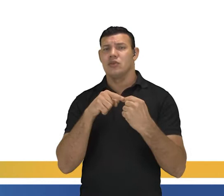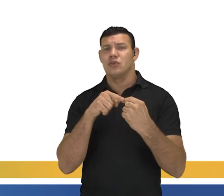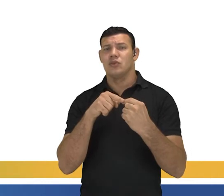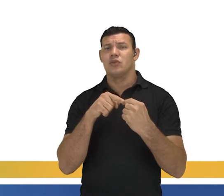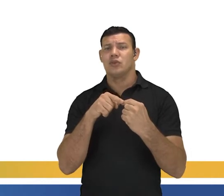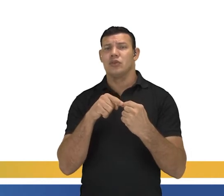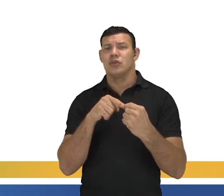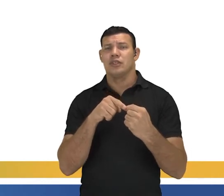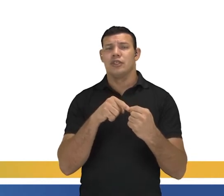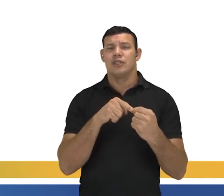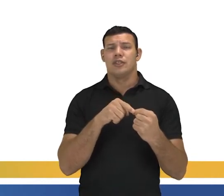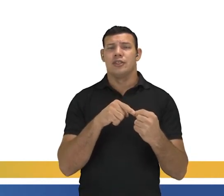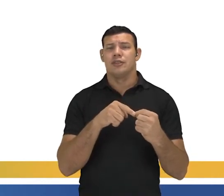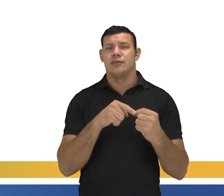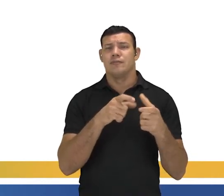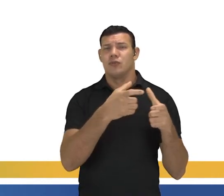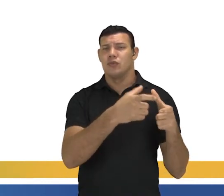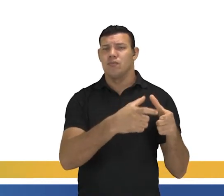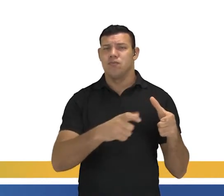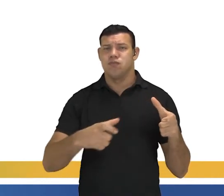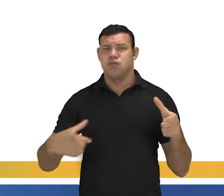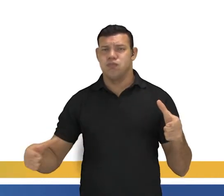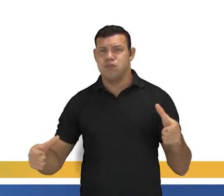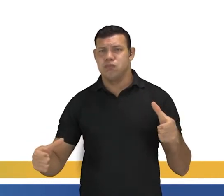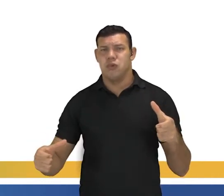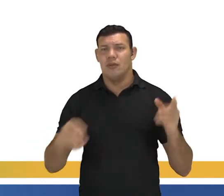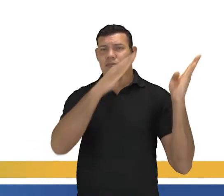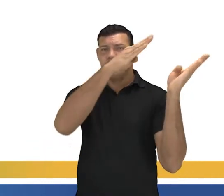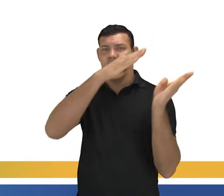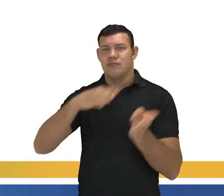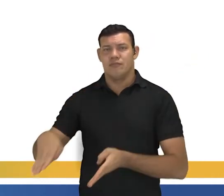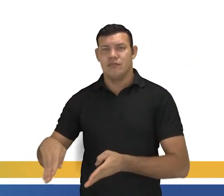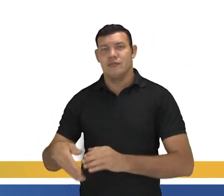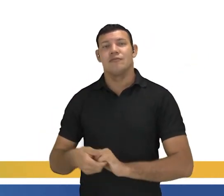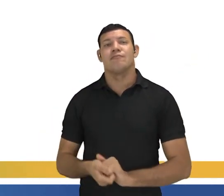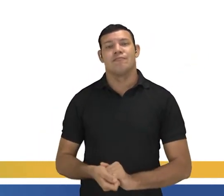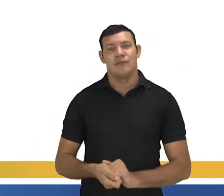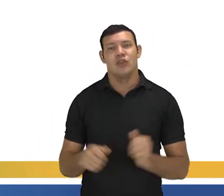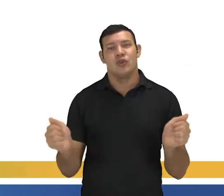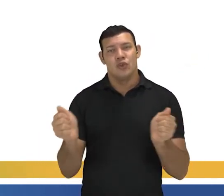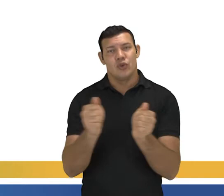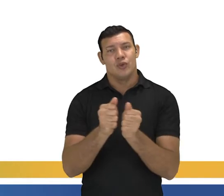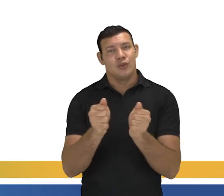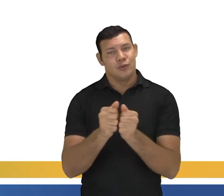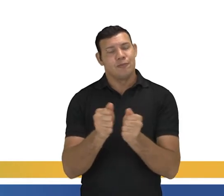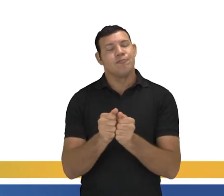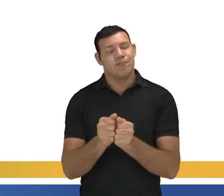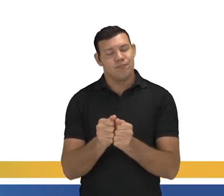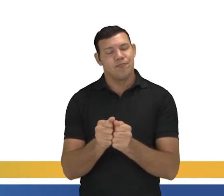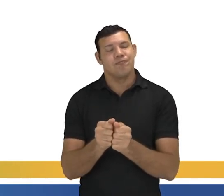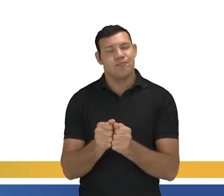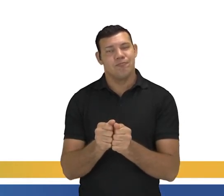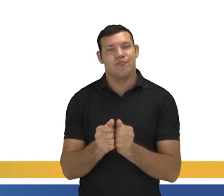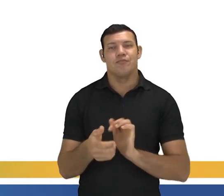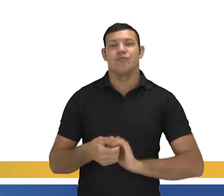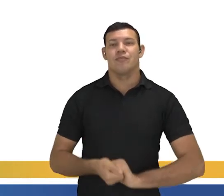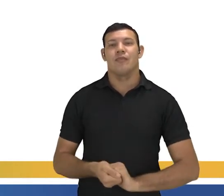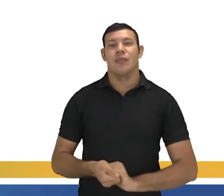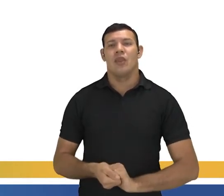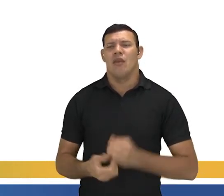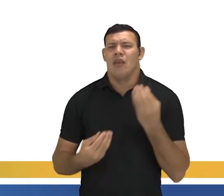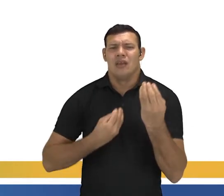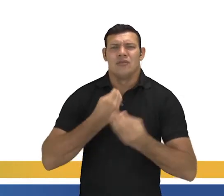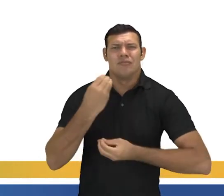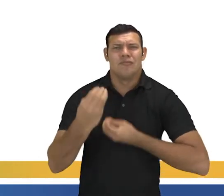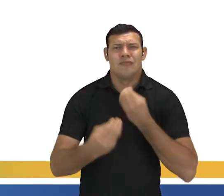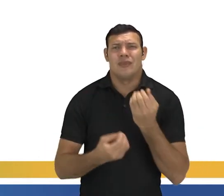conforme a própria palavra está dizendo, vai aparecer no esquema uma associação em série junto com a associação em paralelo. Como